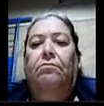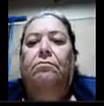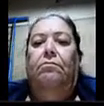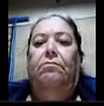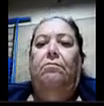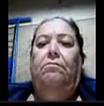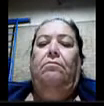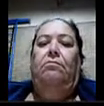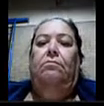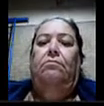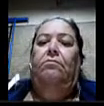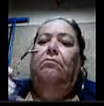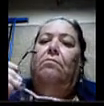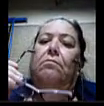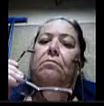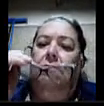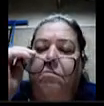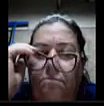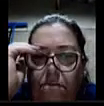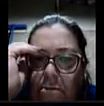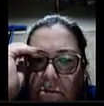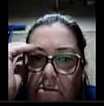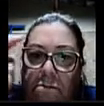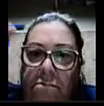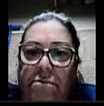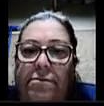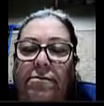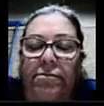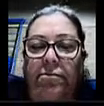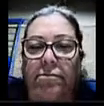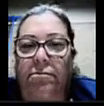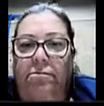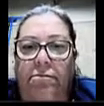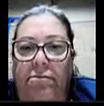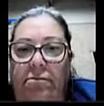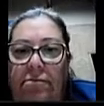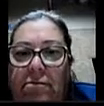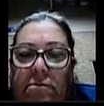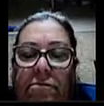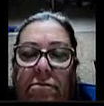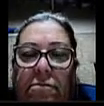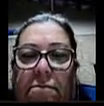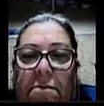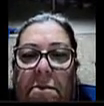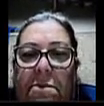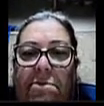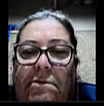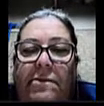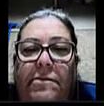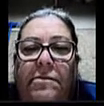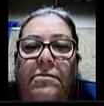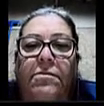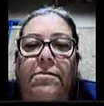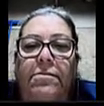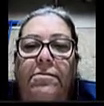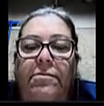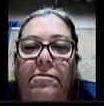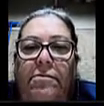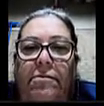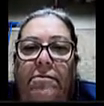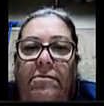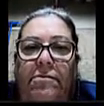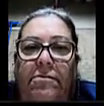exclui, por exemplo, crianças que têm uma deficiência intelectual. Então, crianças que têm uma